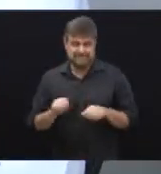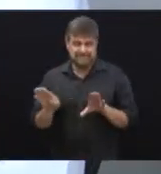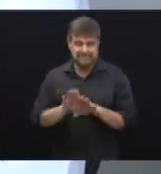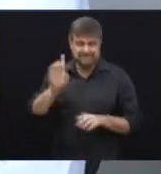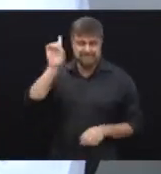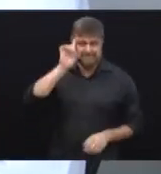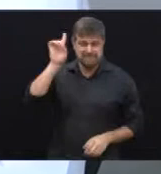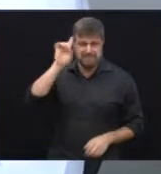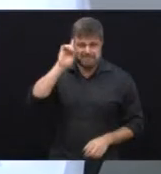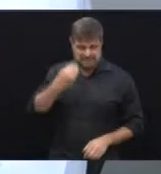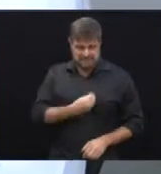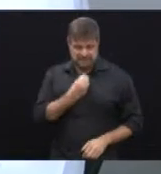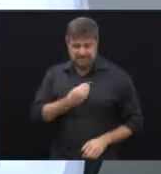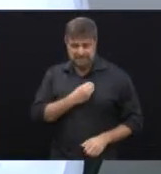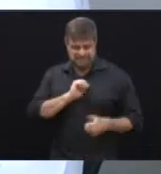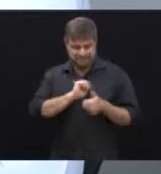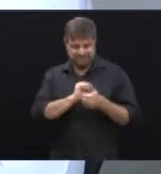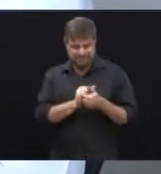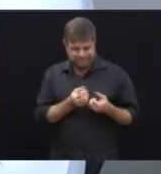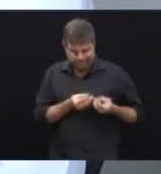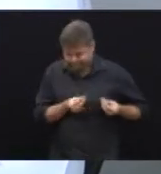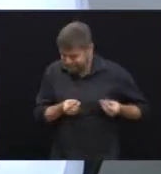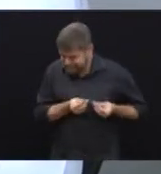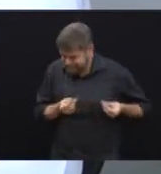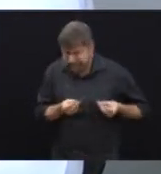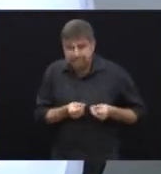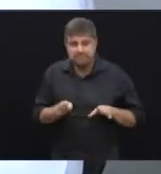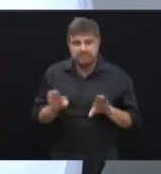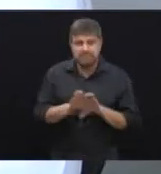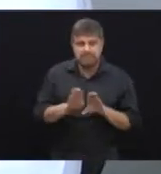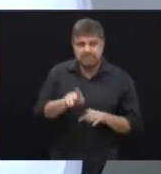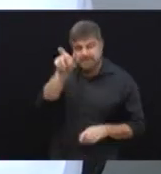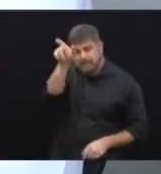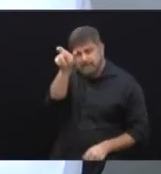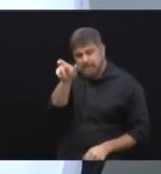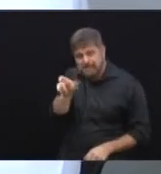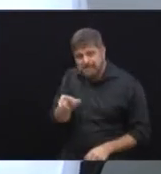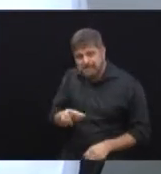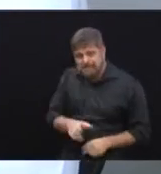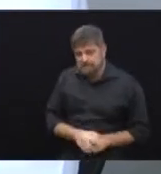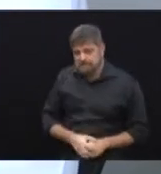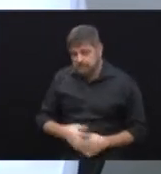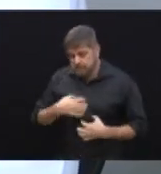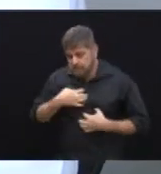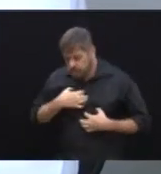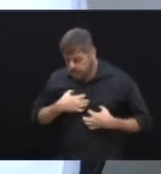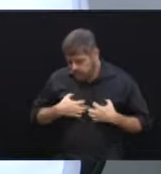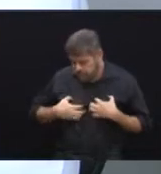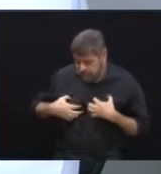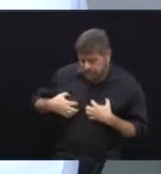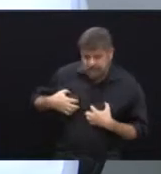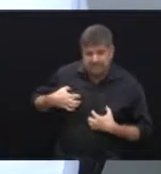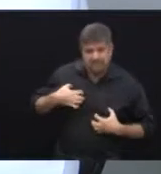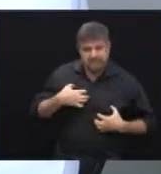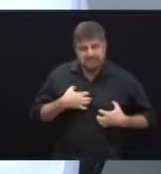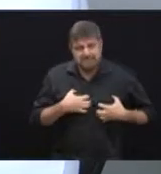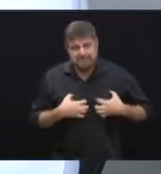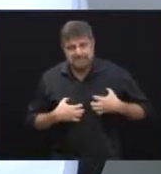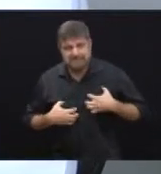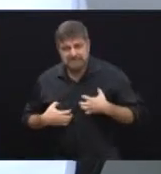a dar repercussão no dia a dia da pessoa, né? A pessoa começa a ficar toxemiada,